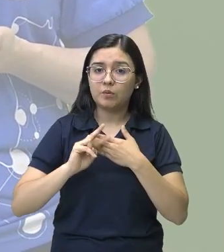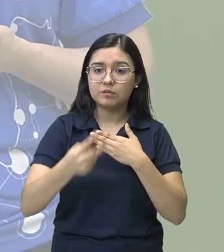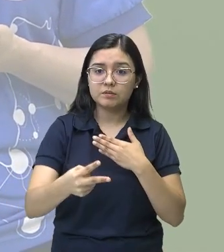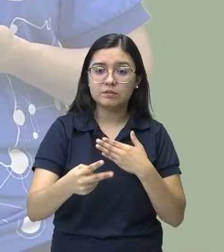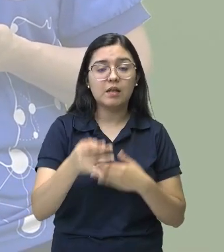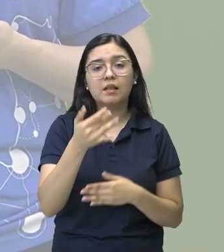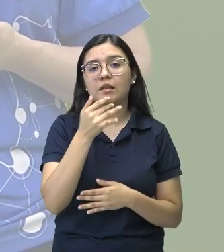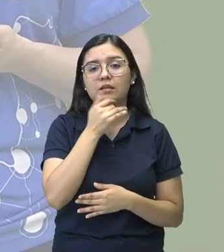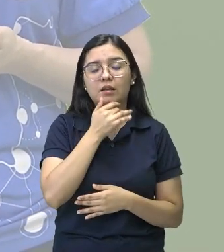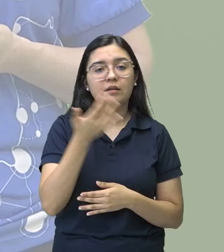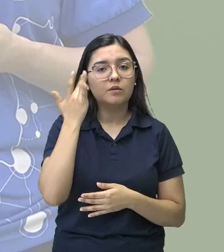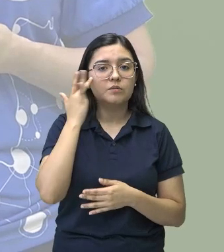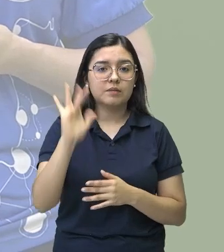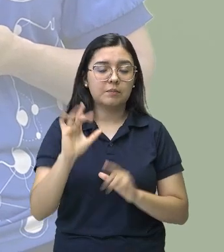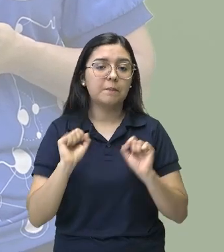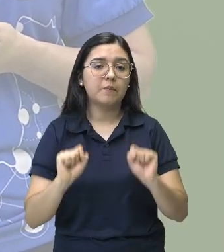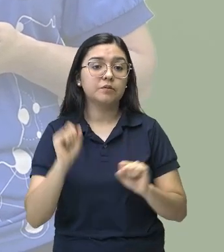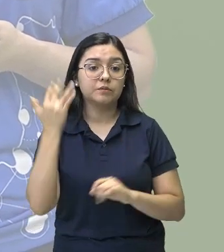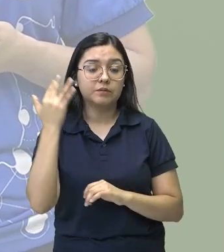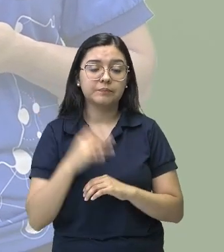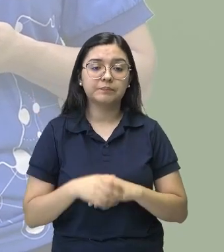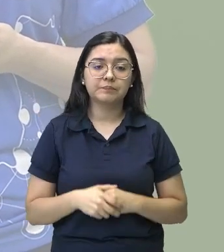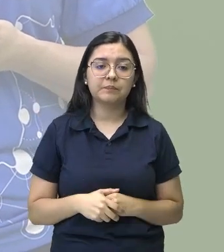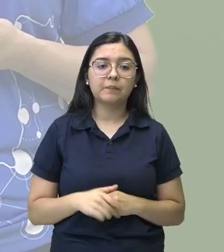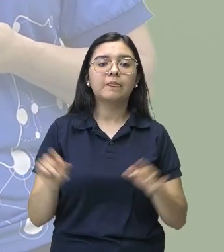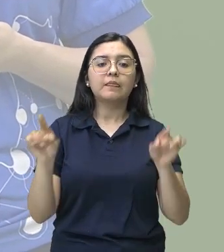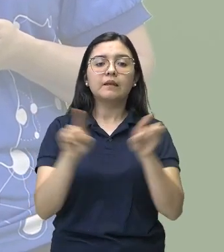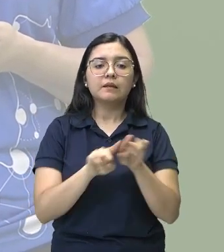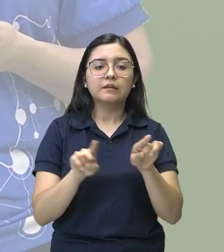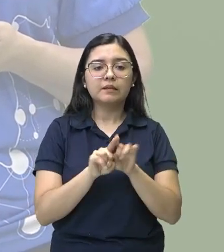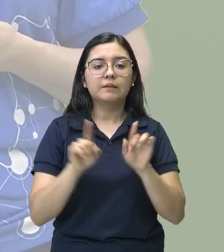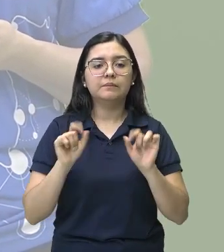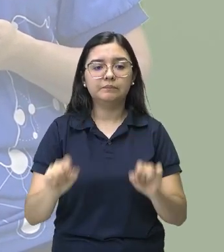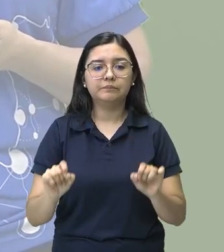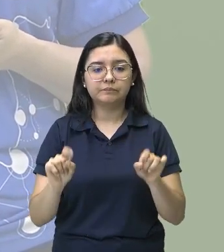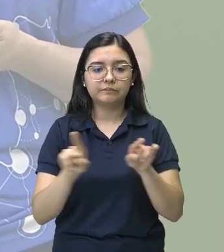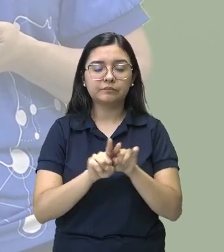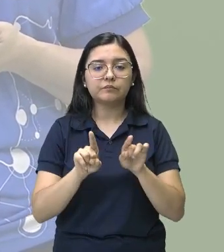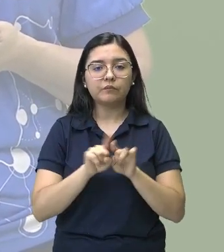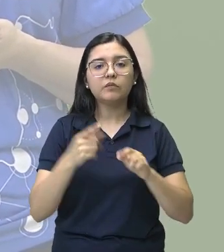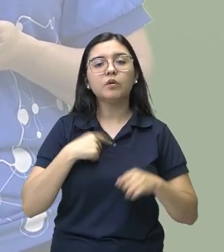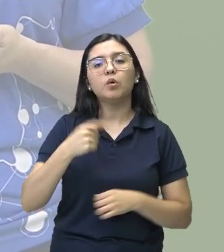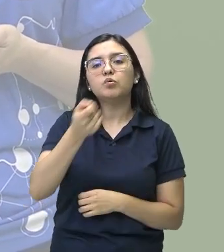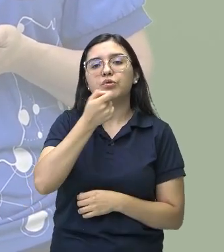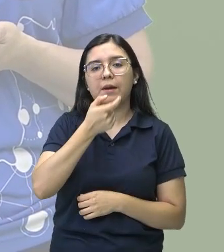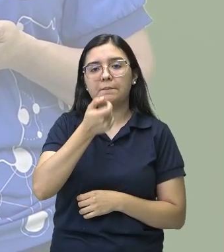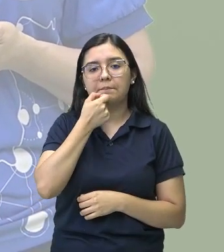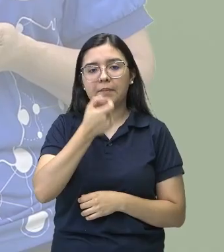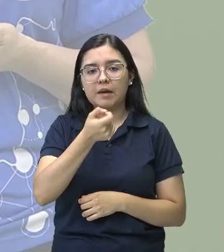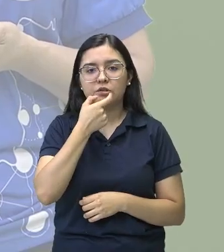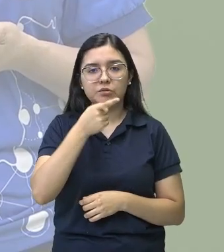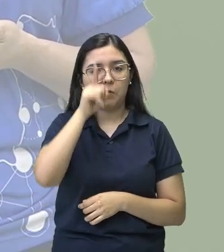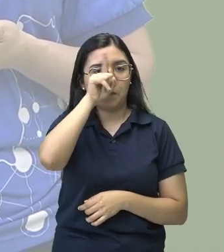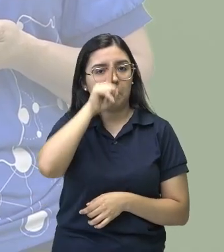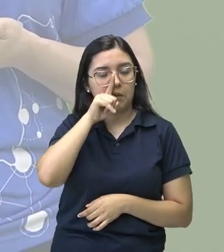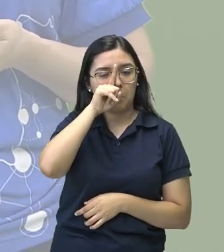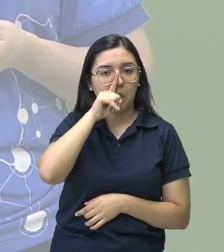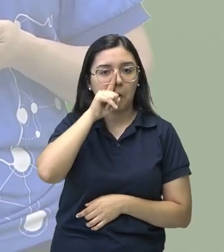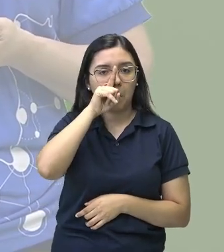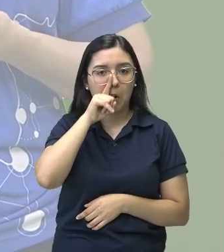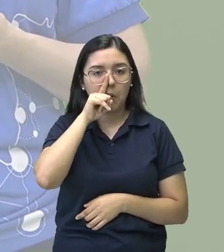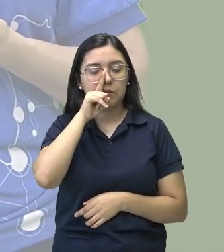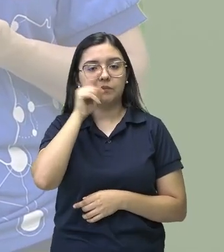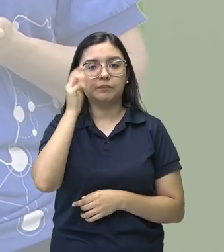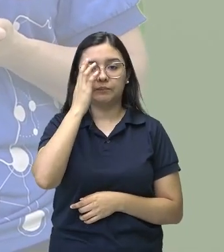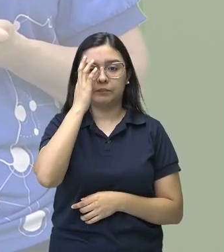das reações alérgicas. Também temos as interações medicamentosas perigosas. Isso